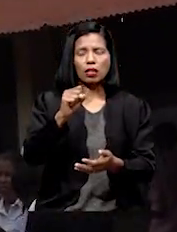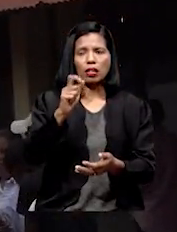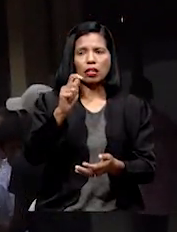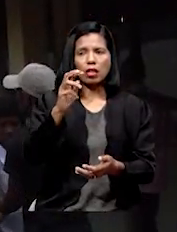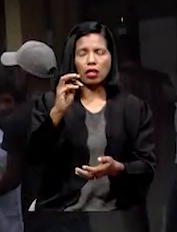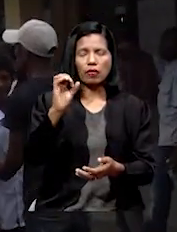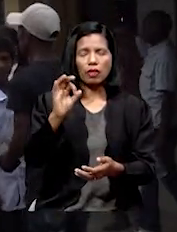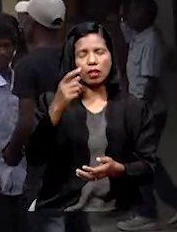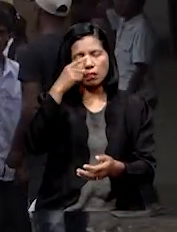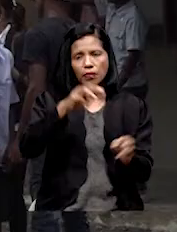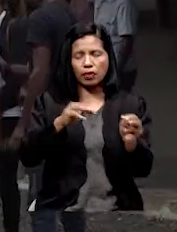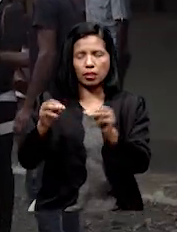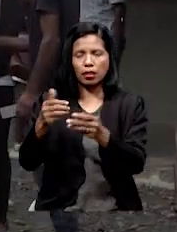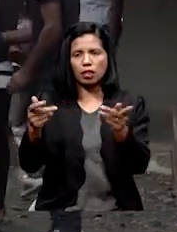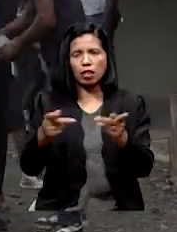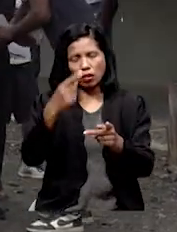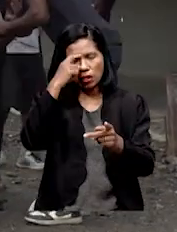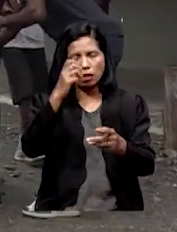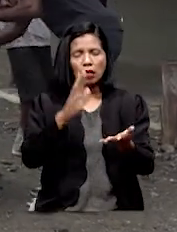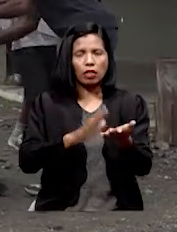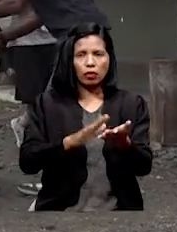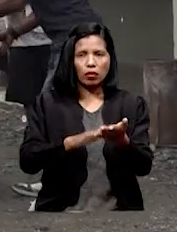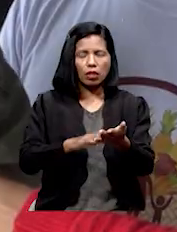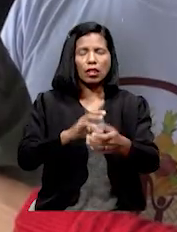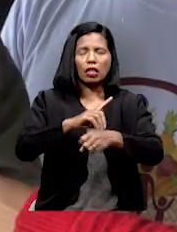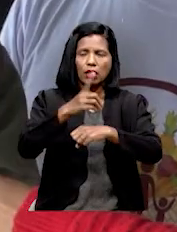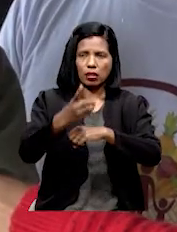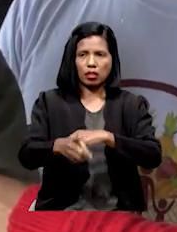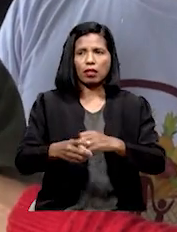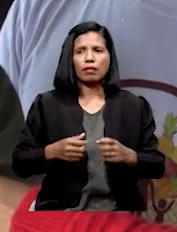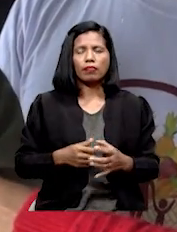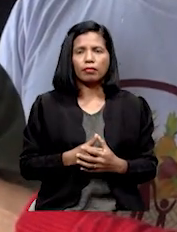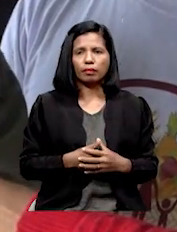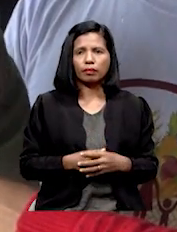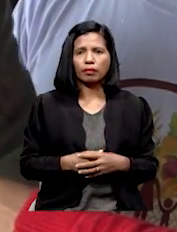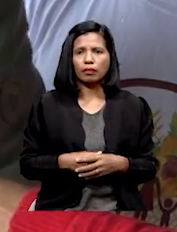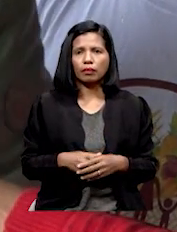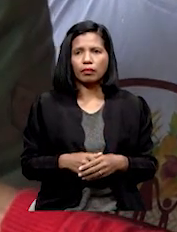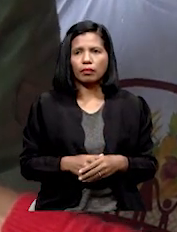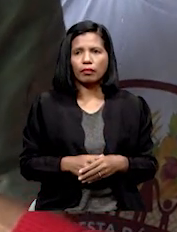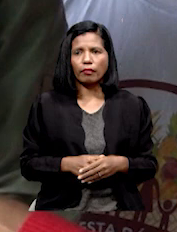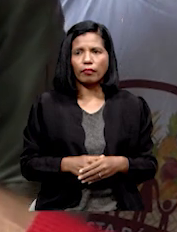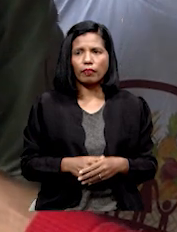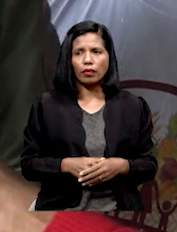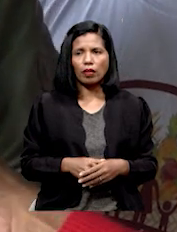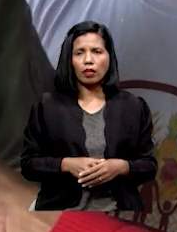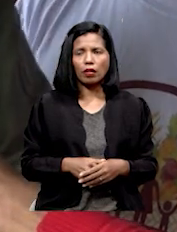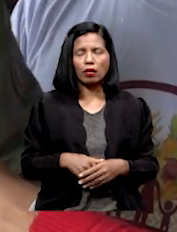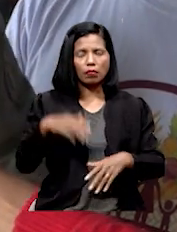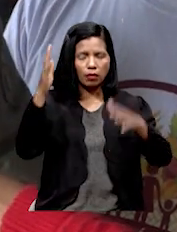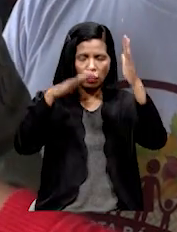ba escola nerasik ia área risco ba inundação. Chefe aldeia, não sei em que aldeia. Foi problema